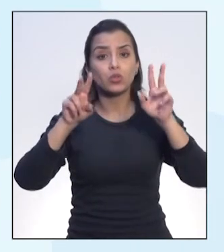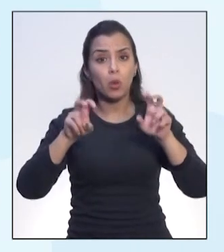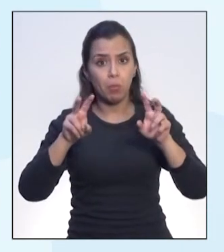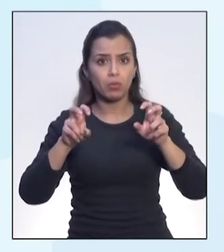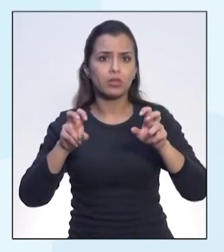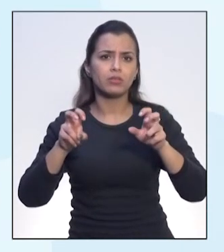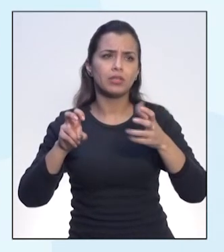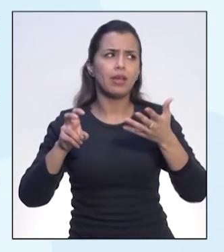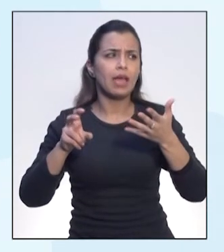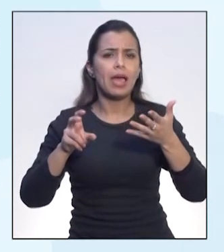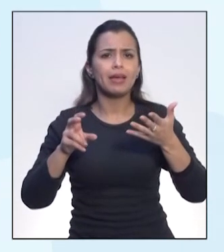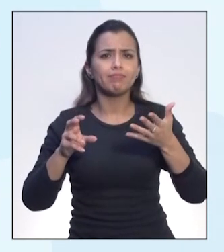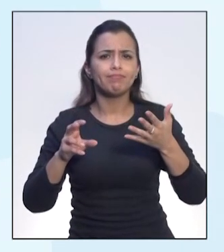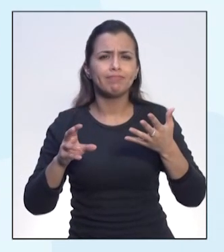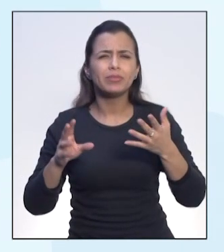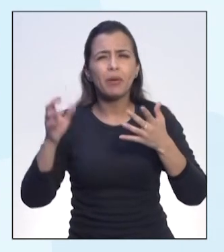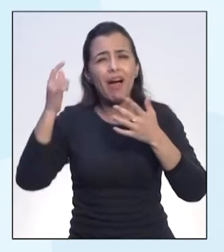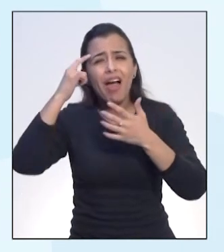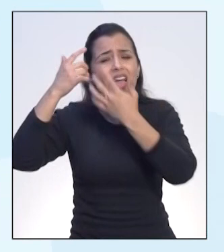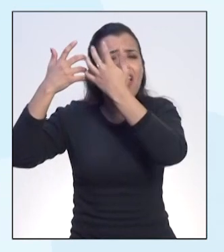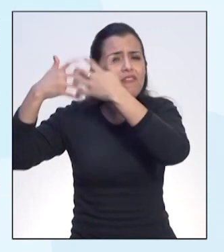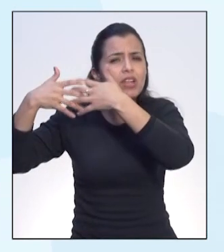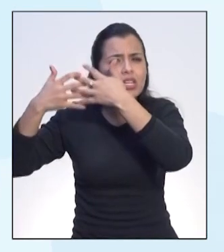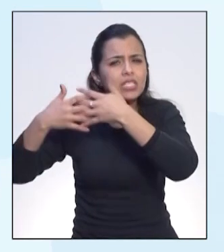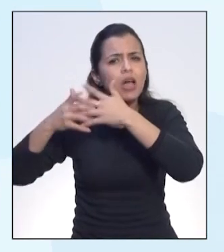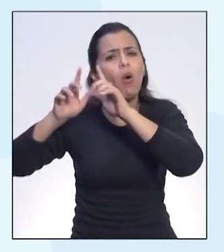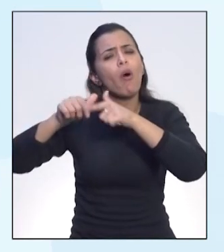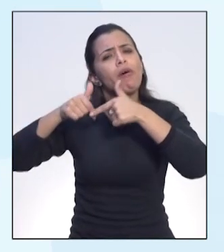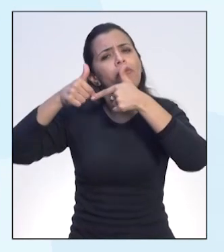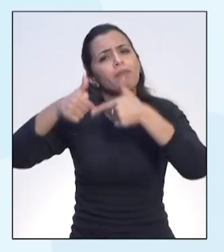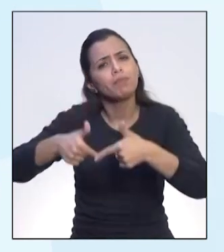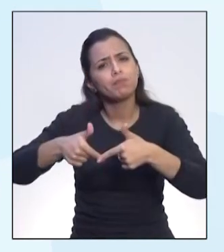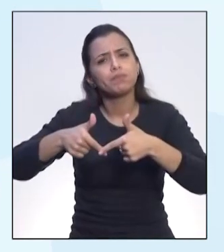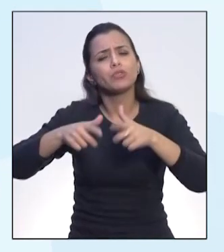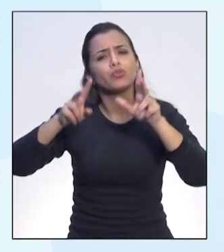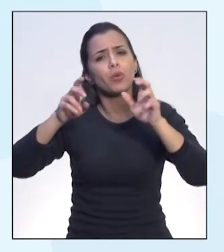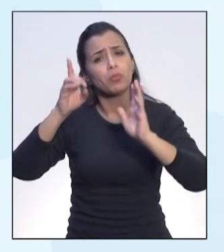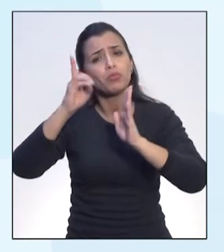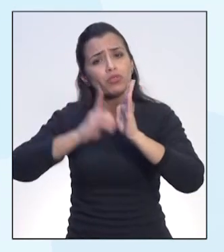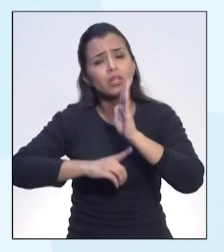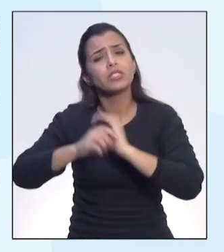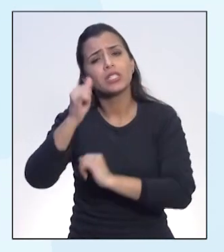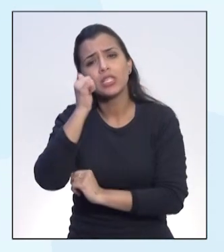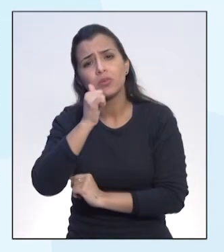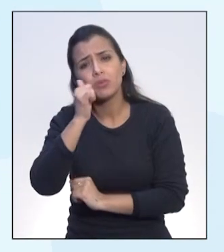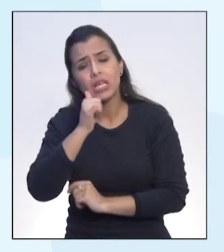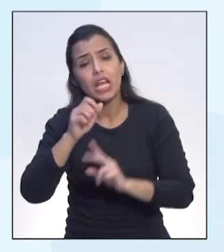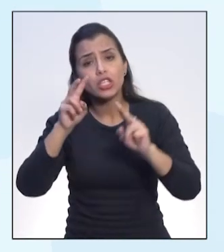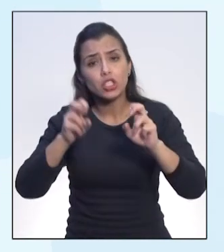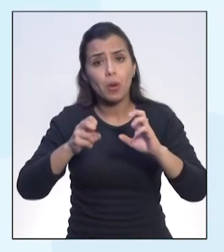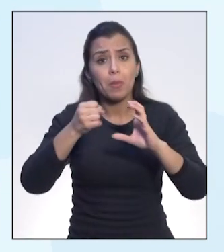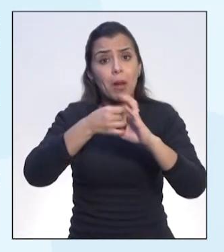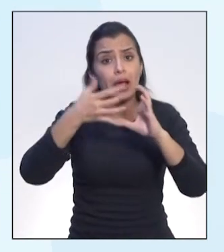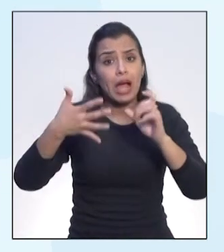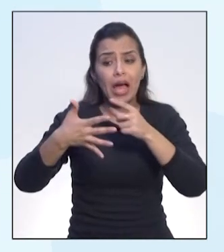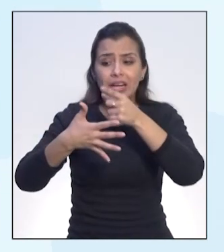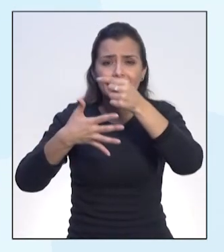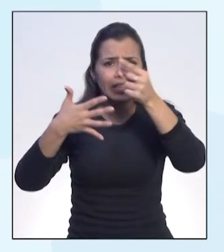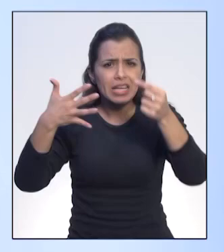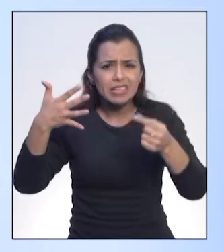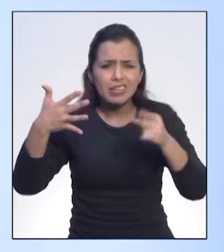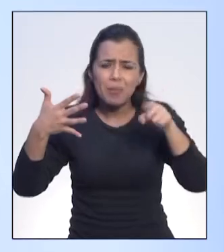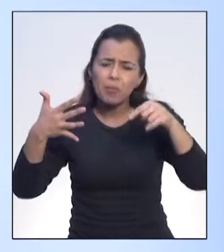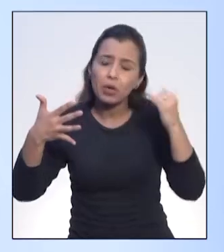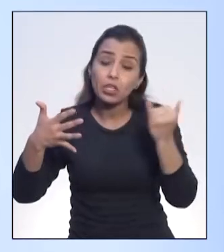estamos fazendo toda essa reflexão de luta sobre os direitos das mulheres como um aspecto fundamental